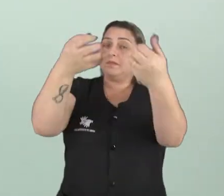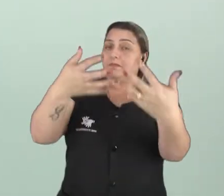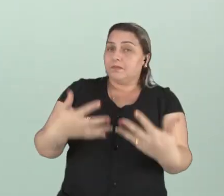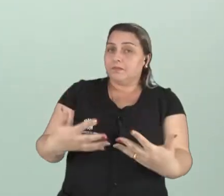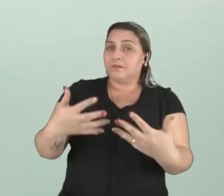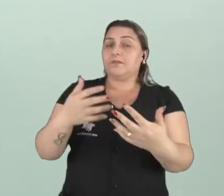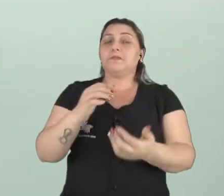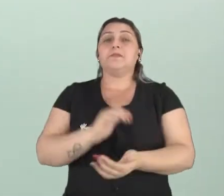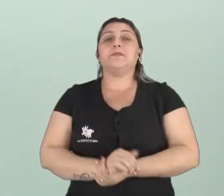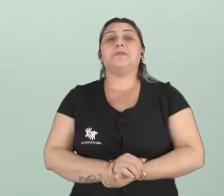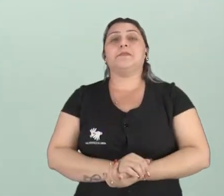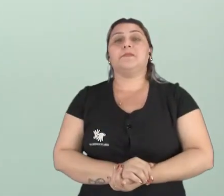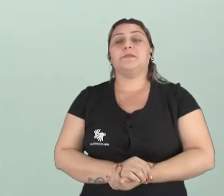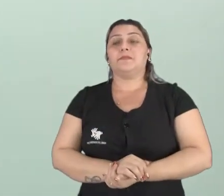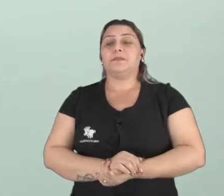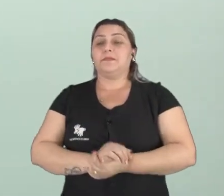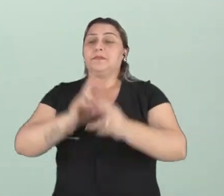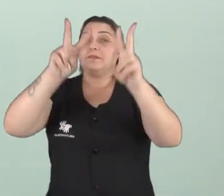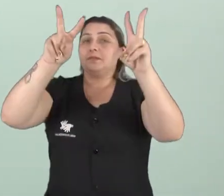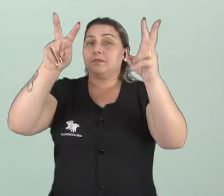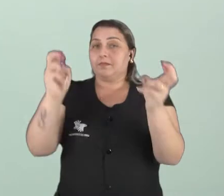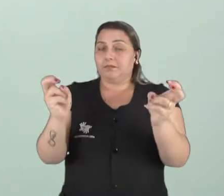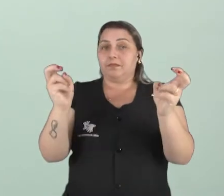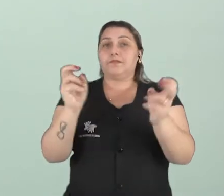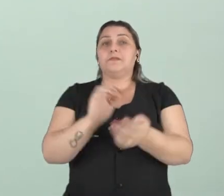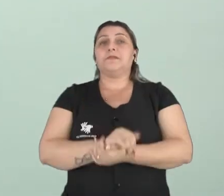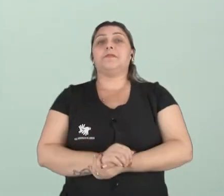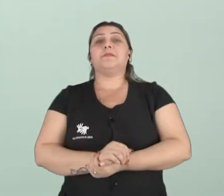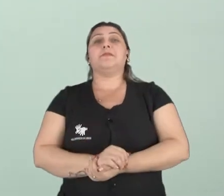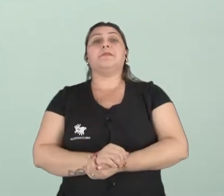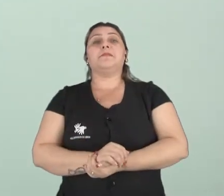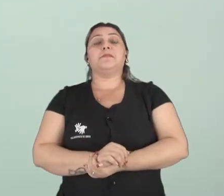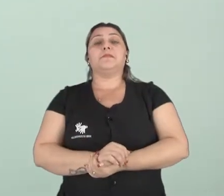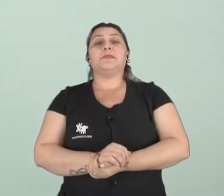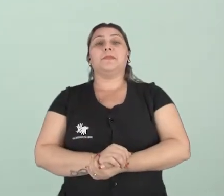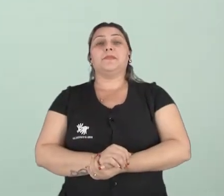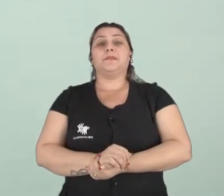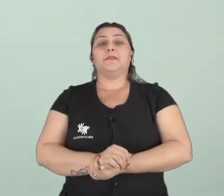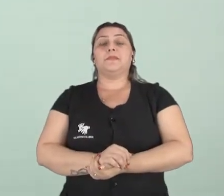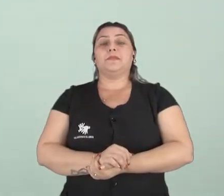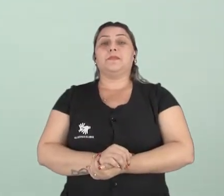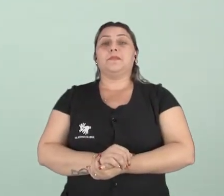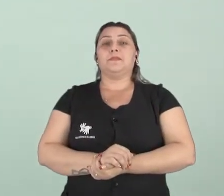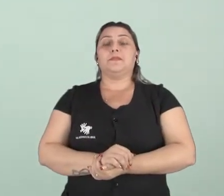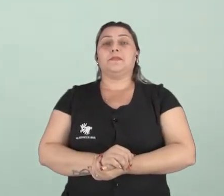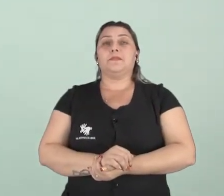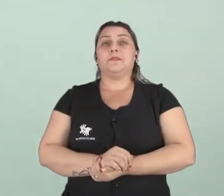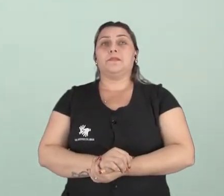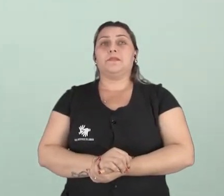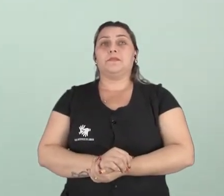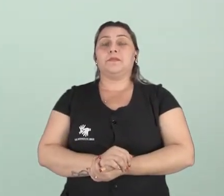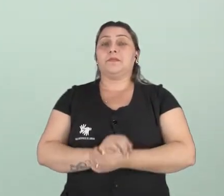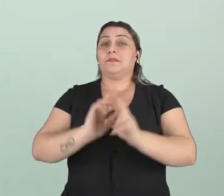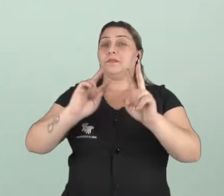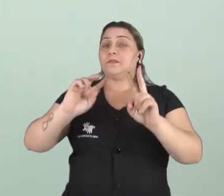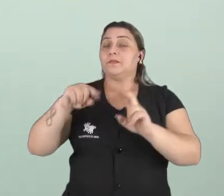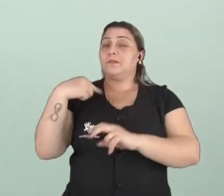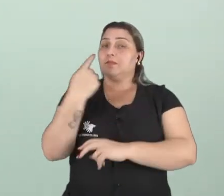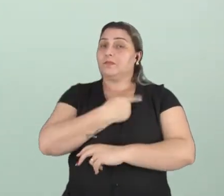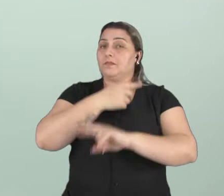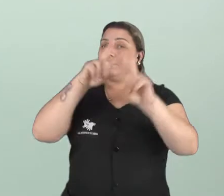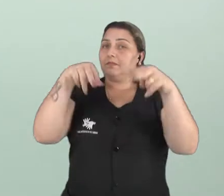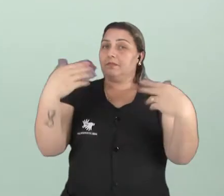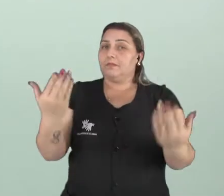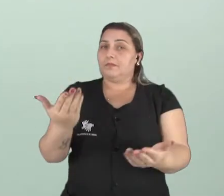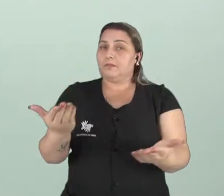discutindo as temáticas referentes à série de vocês. Então, pessoal, o nosso assunto